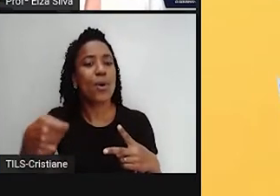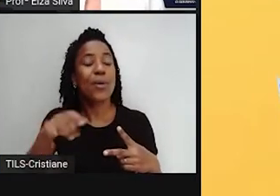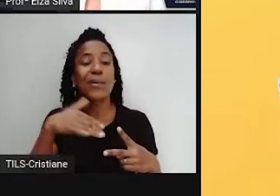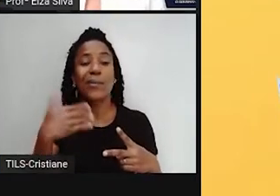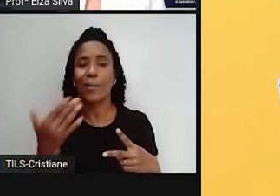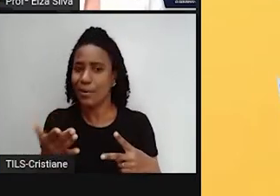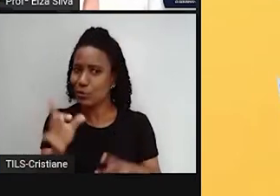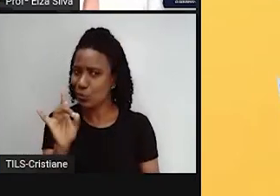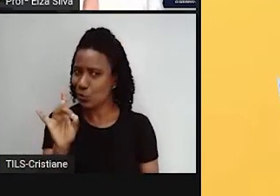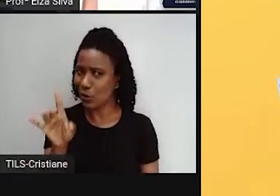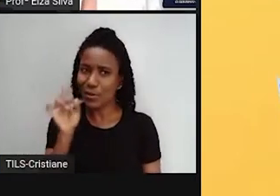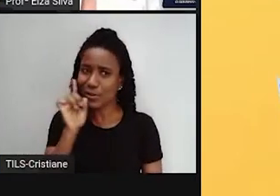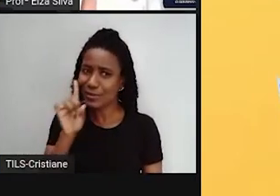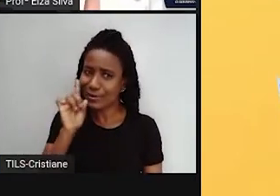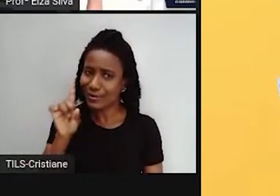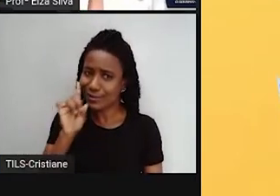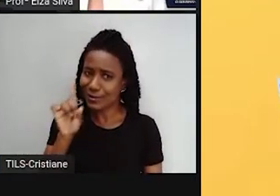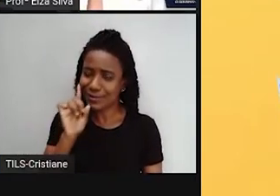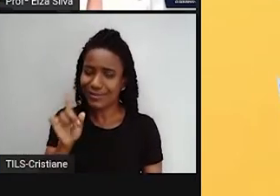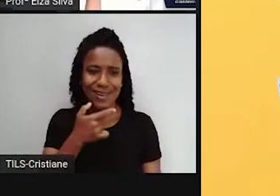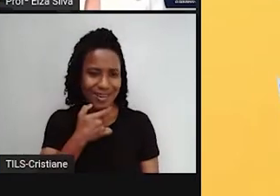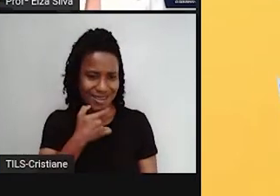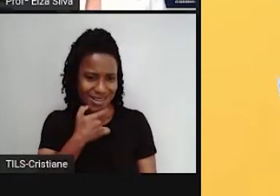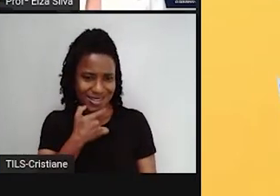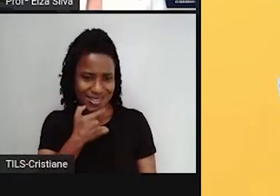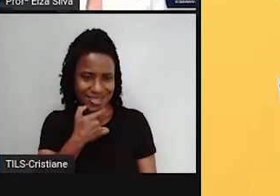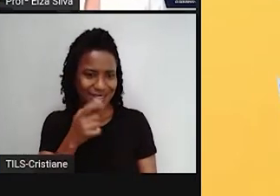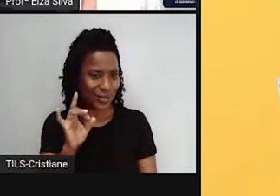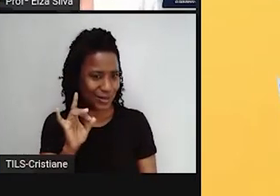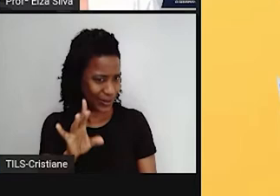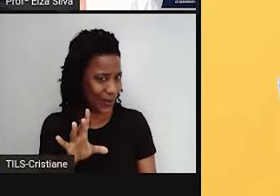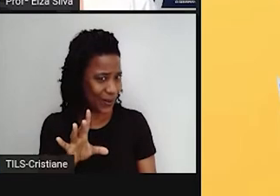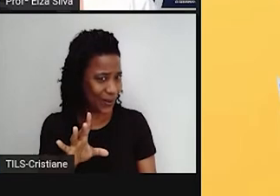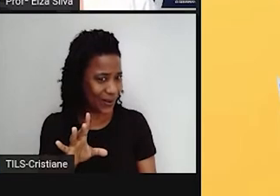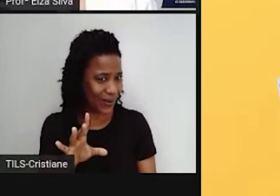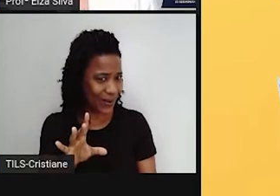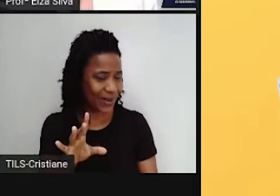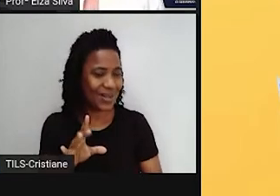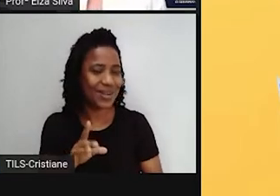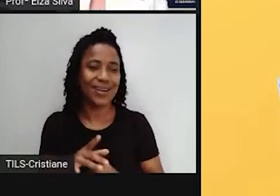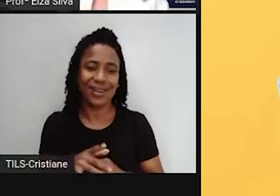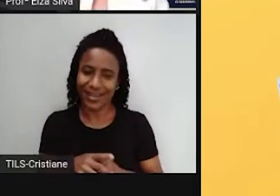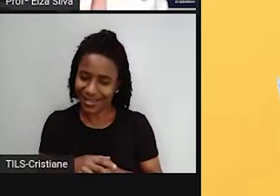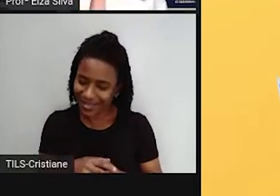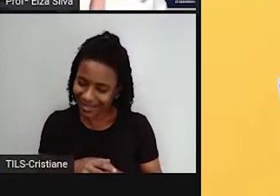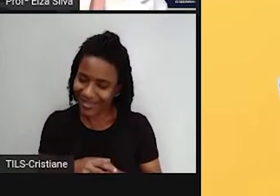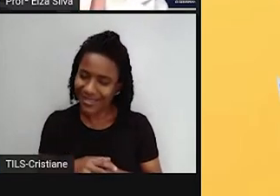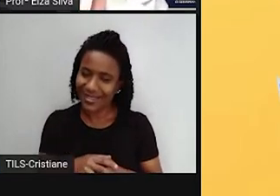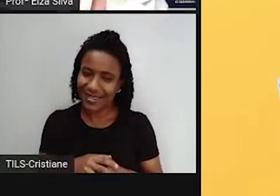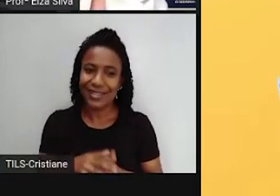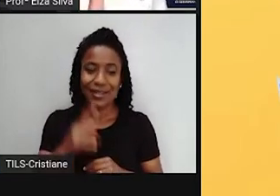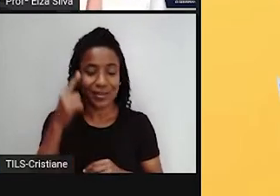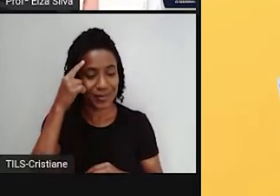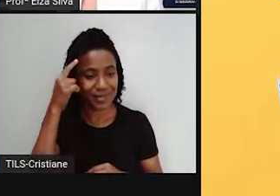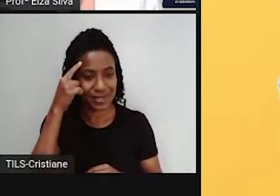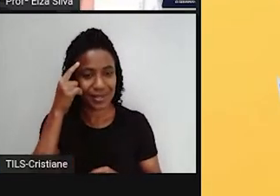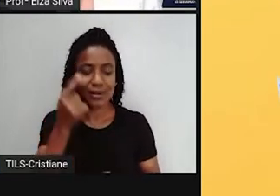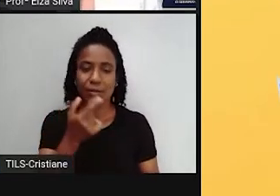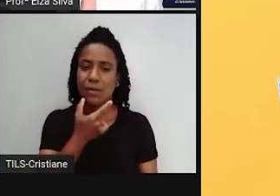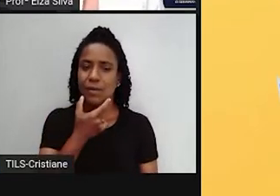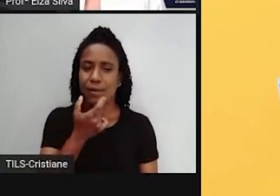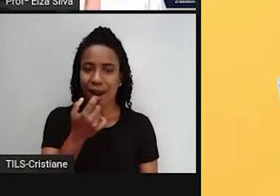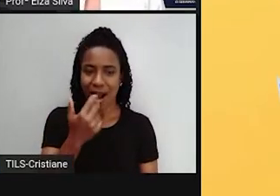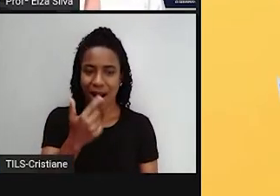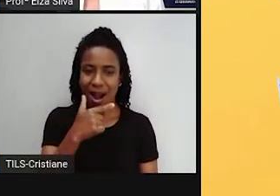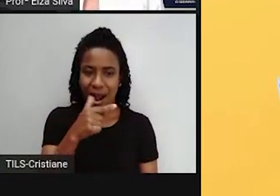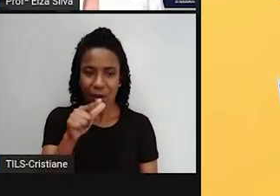Será que é só os Estados Unidos e a Inglaterra? Porque geralmente nós associamos a língua inglesa aos Estados